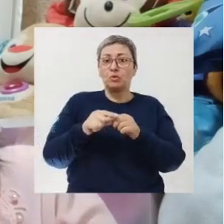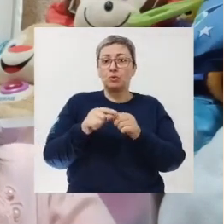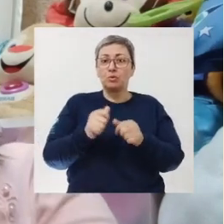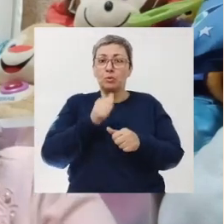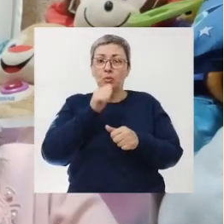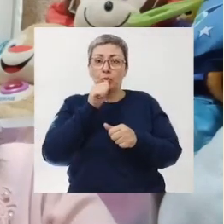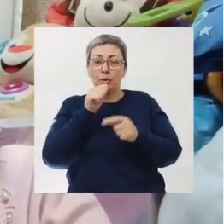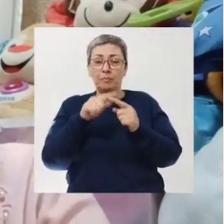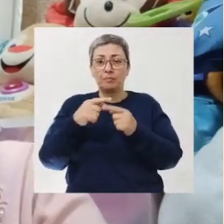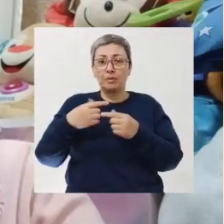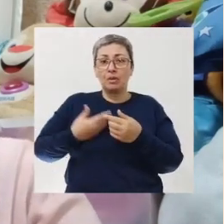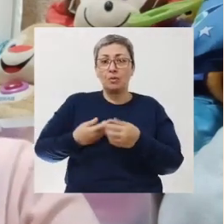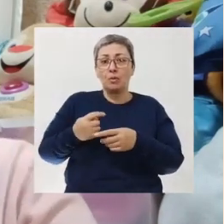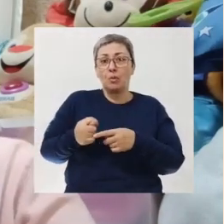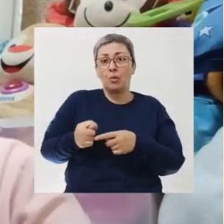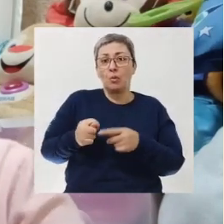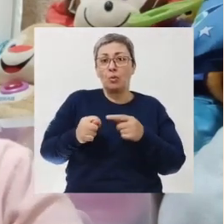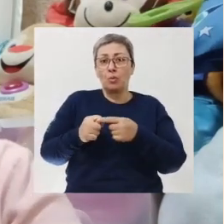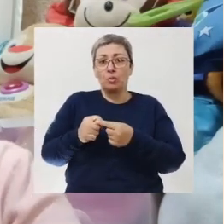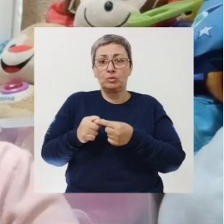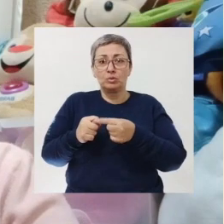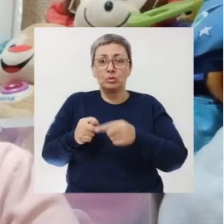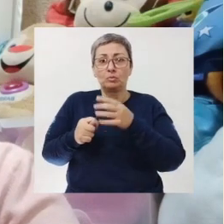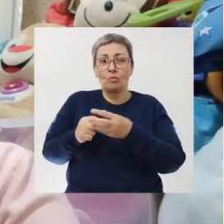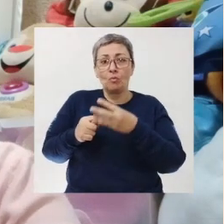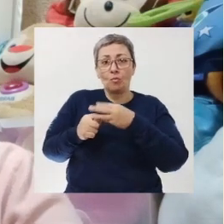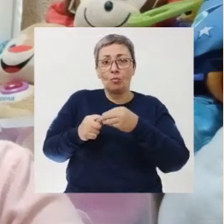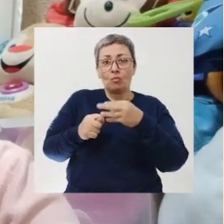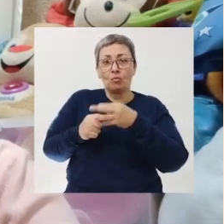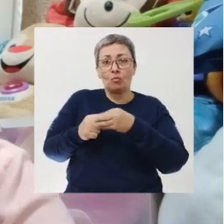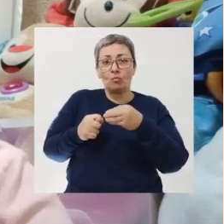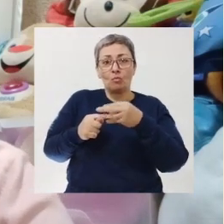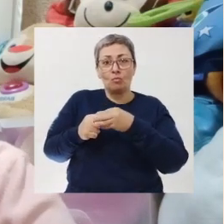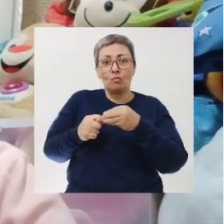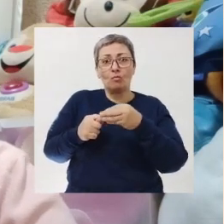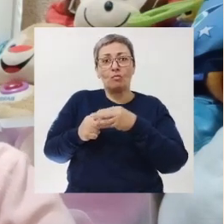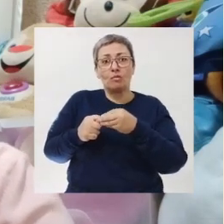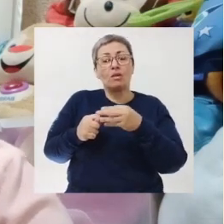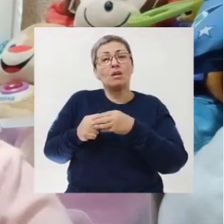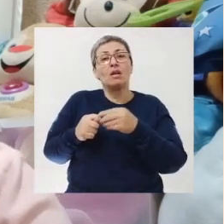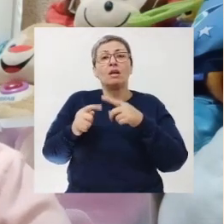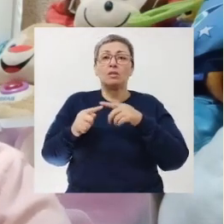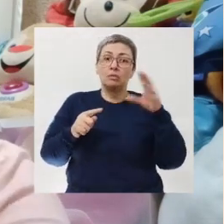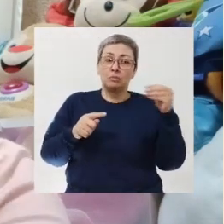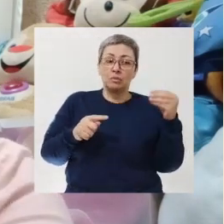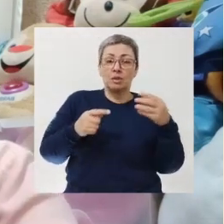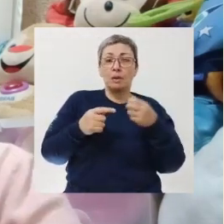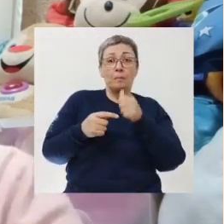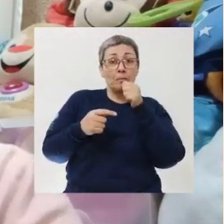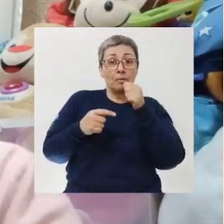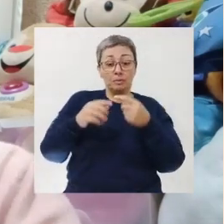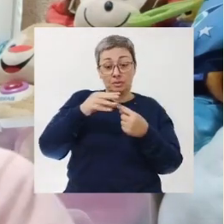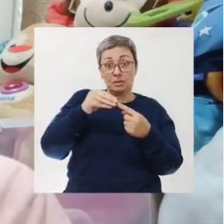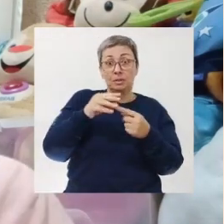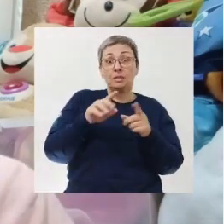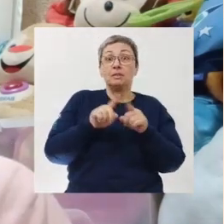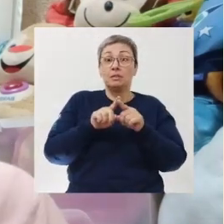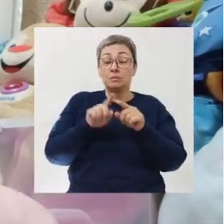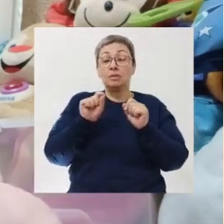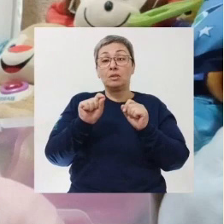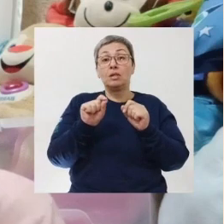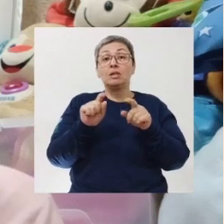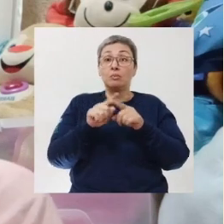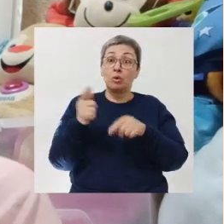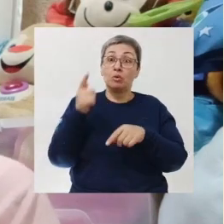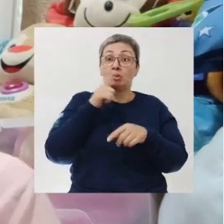na mamadeira e no bico do peito. Então, conforme o bebê puxa do peito, ele puxa da mamadeira, ele puxa do peito também.